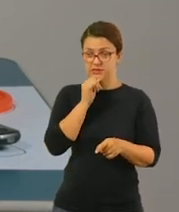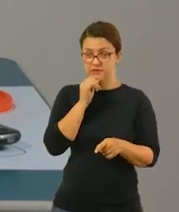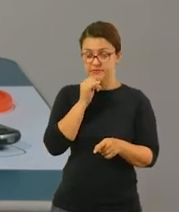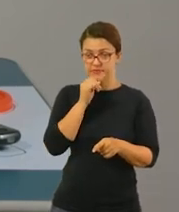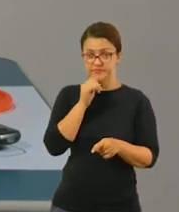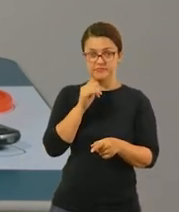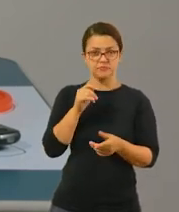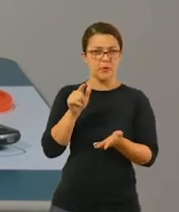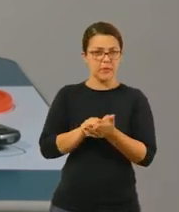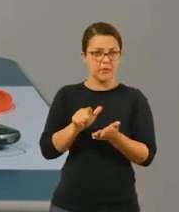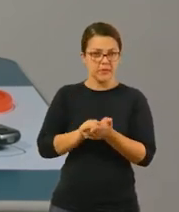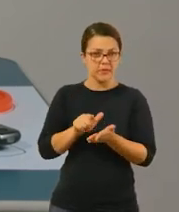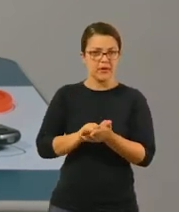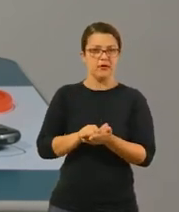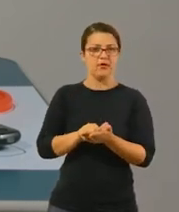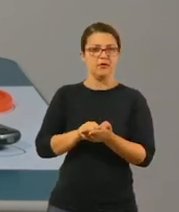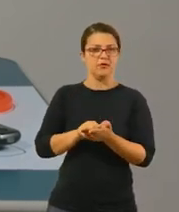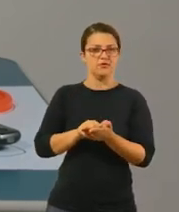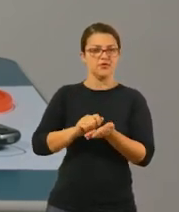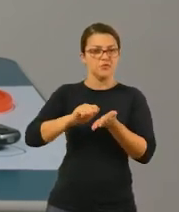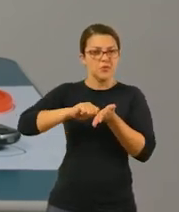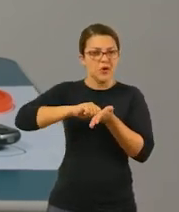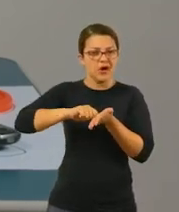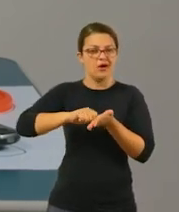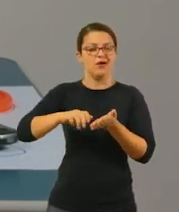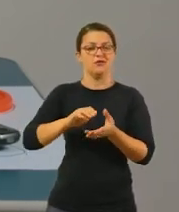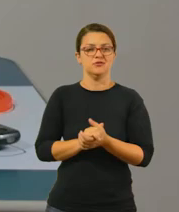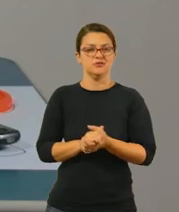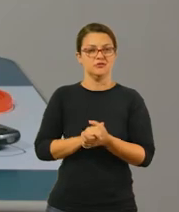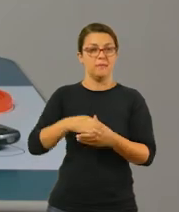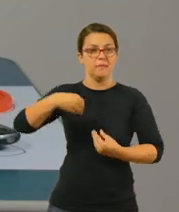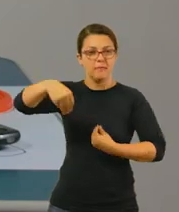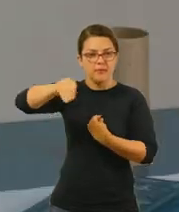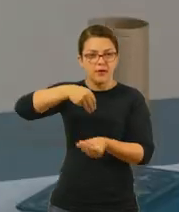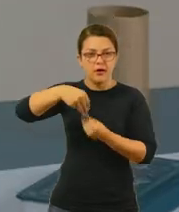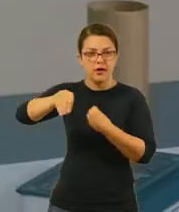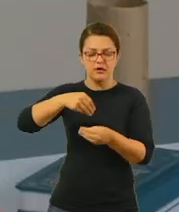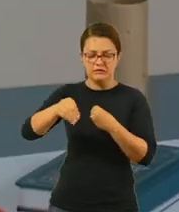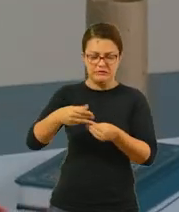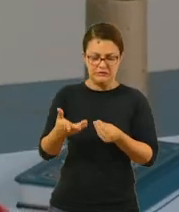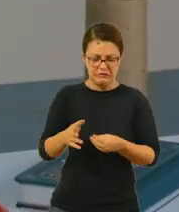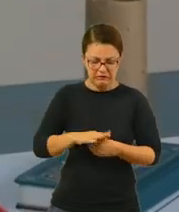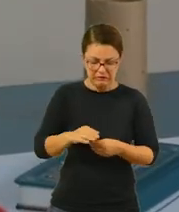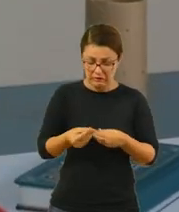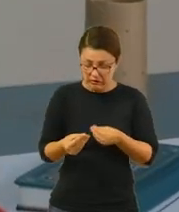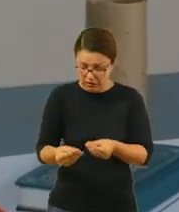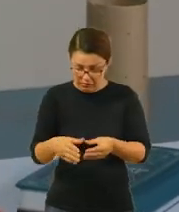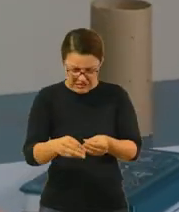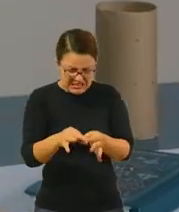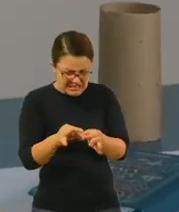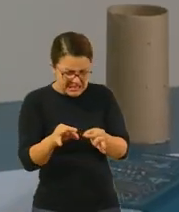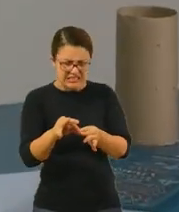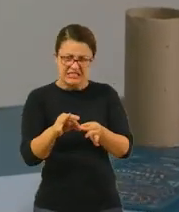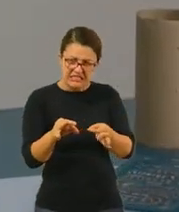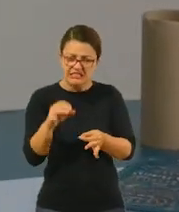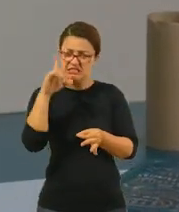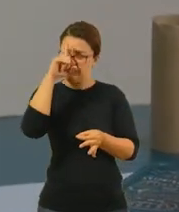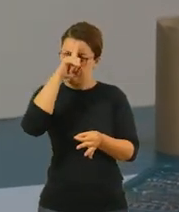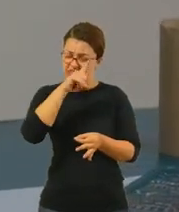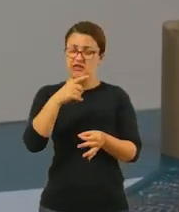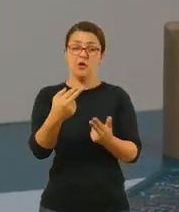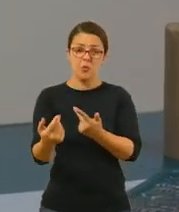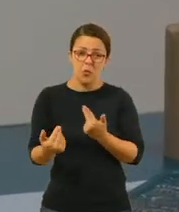papel emborrachado, plástico. E aí a criança vai tentar, ela vai ter um pouquinho mais de dificuldade. A borracha da